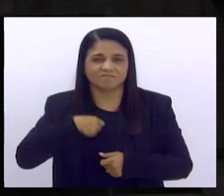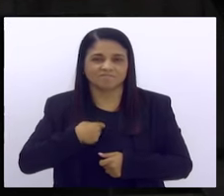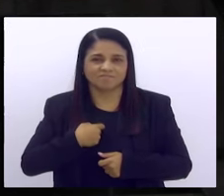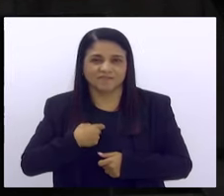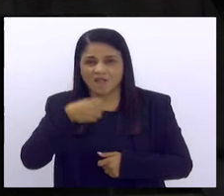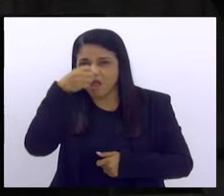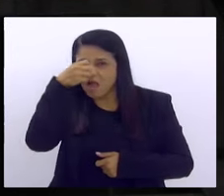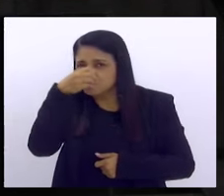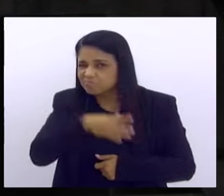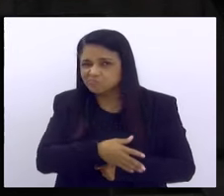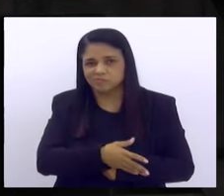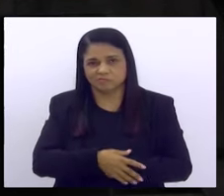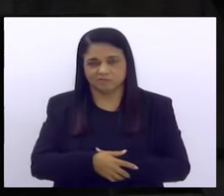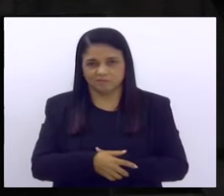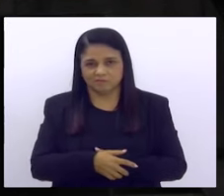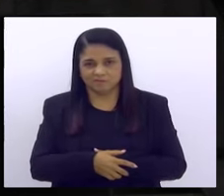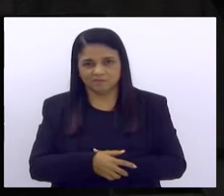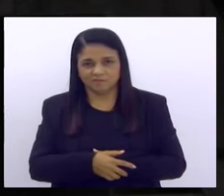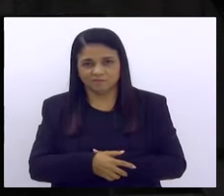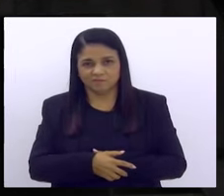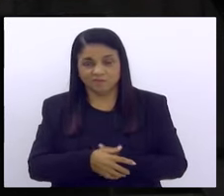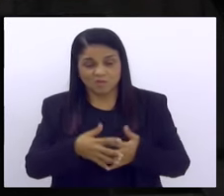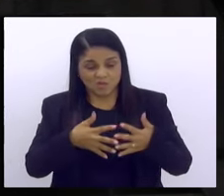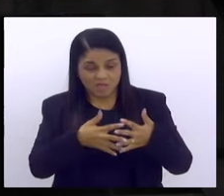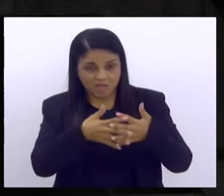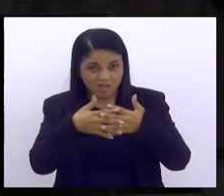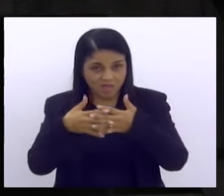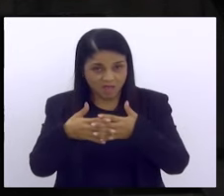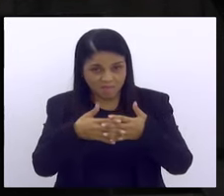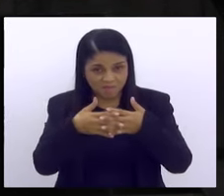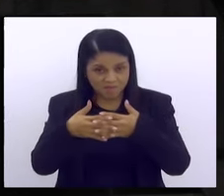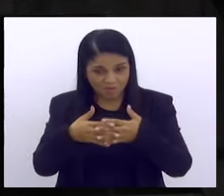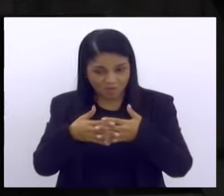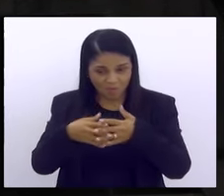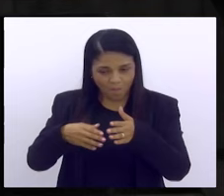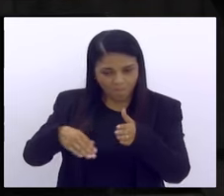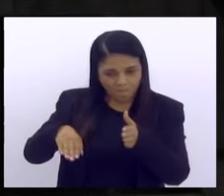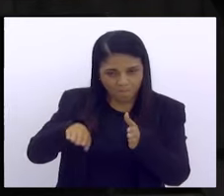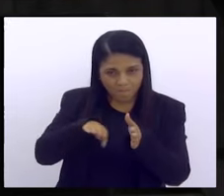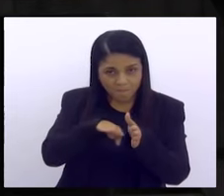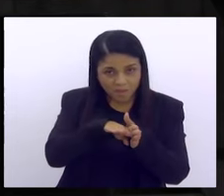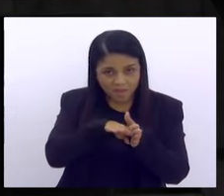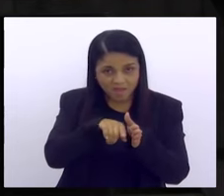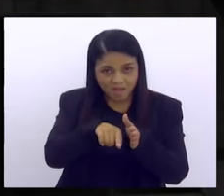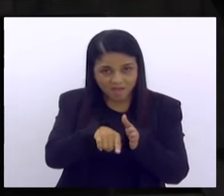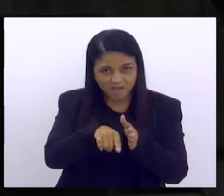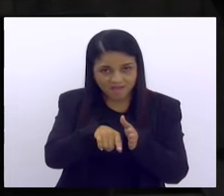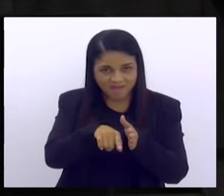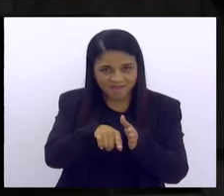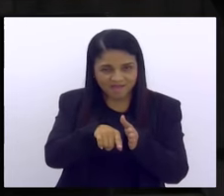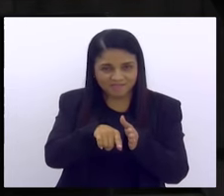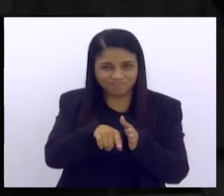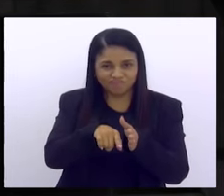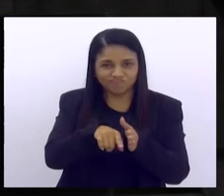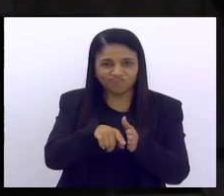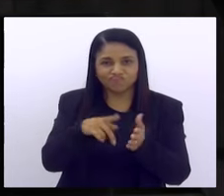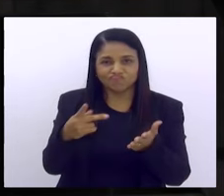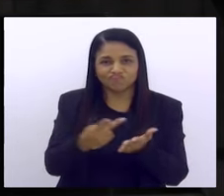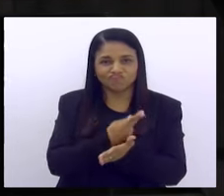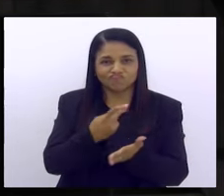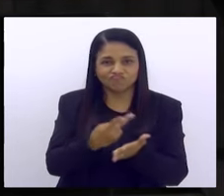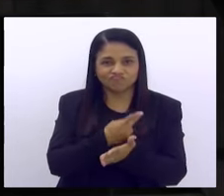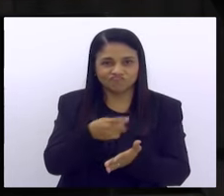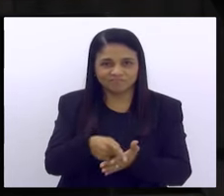canalha que os caminhões que ela coloca lá, nem condições de fazer a remoção do veículo tem.